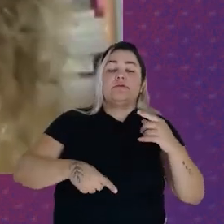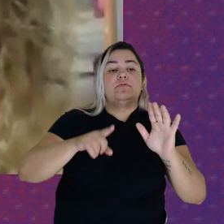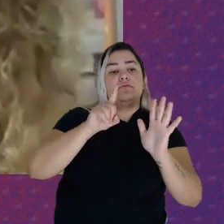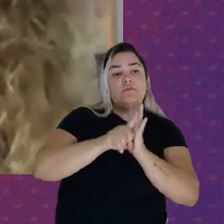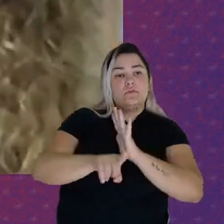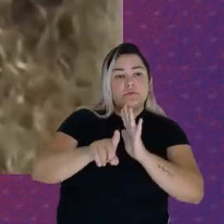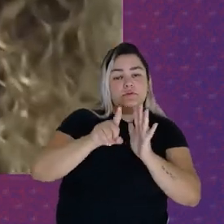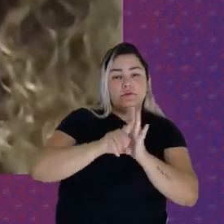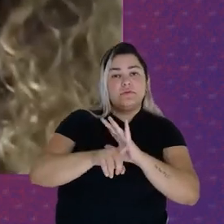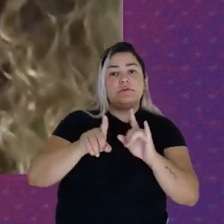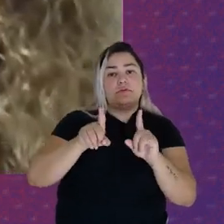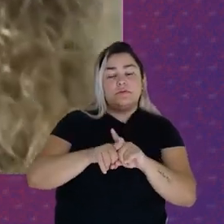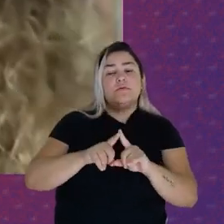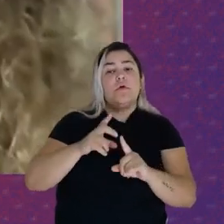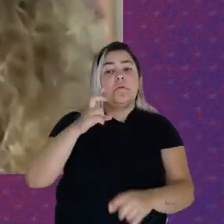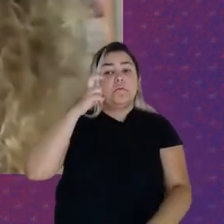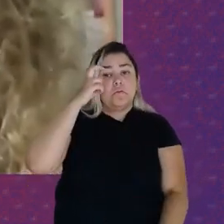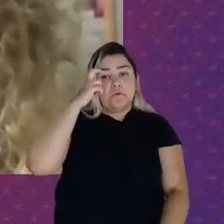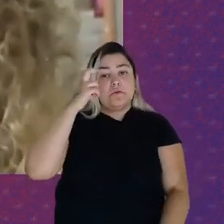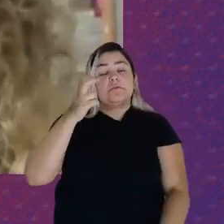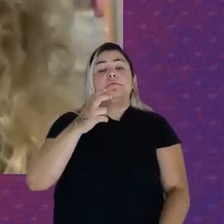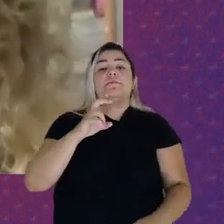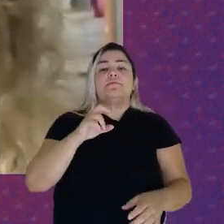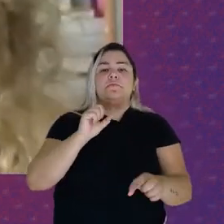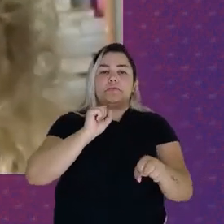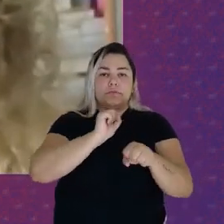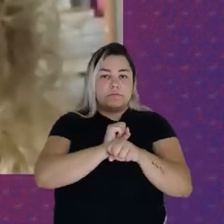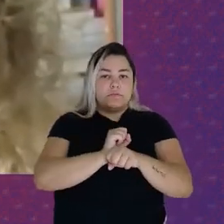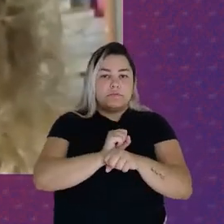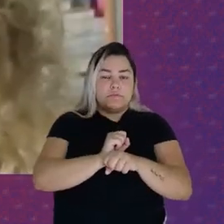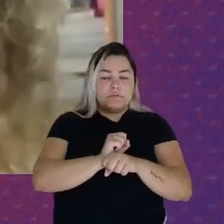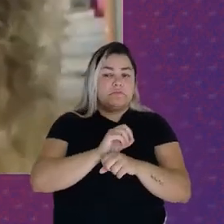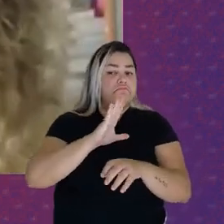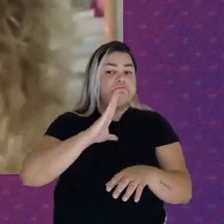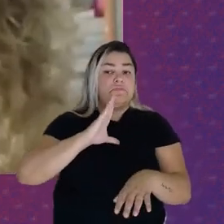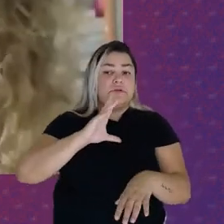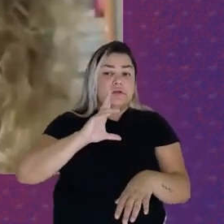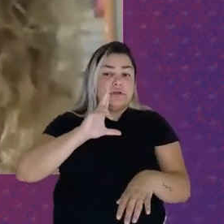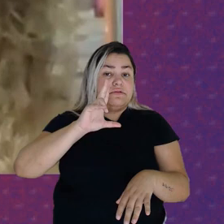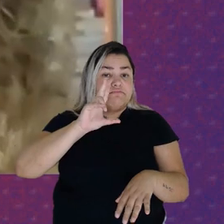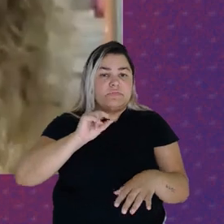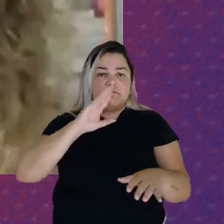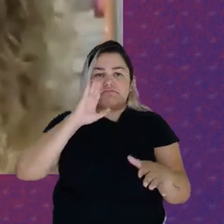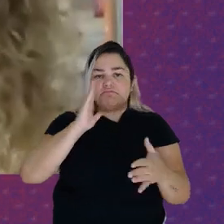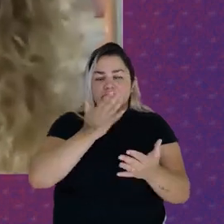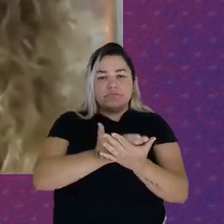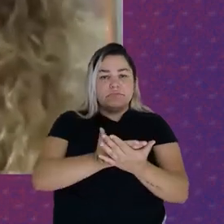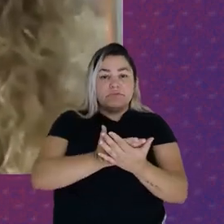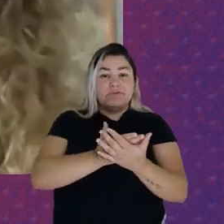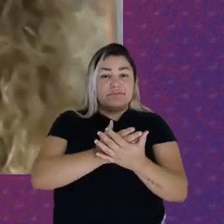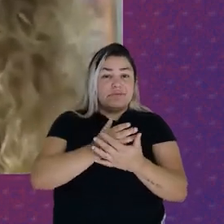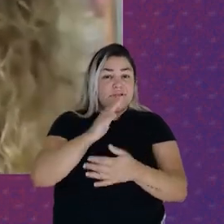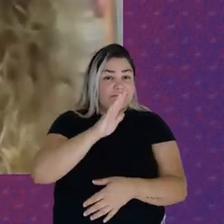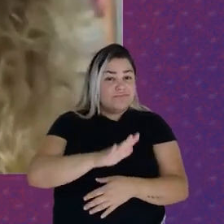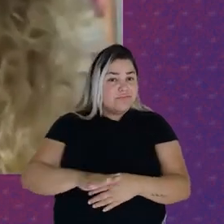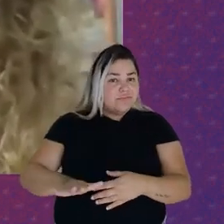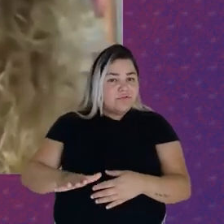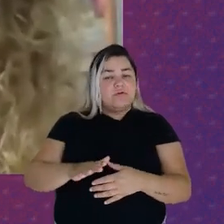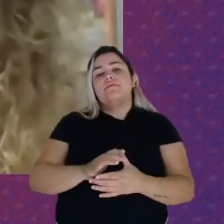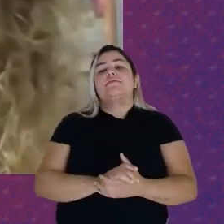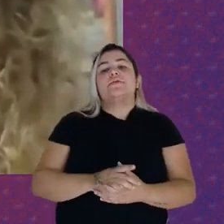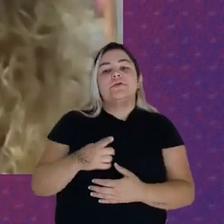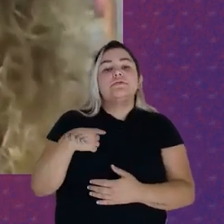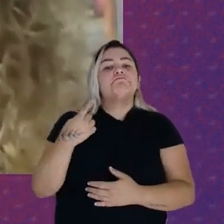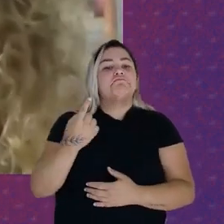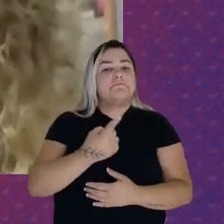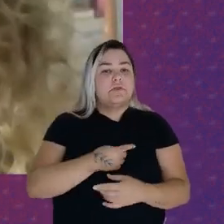capacidade intelectual, de me interromper e descredibilizar minhas falas e às vezes até me infantilizar, foram formas que nós